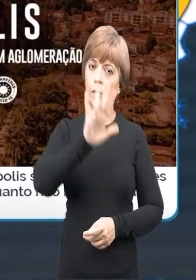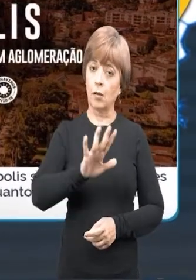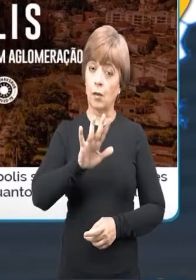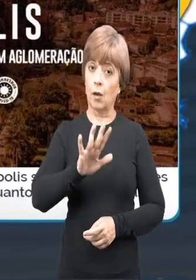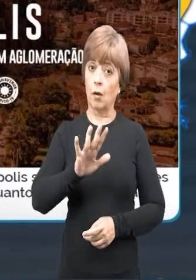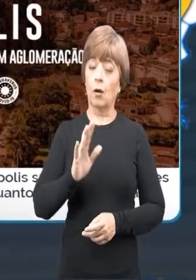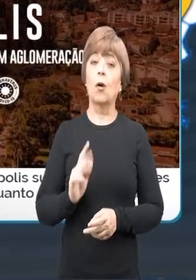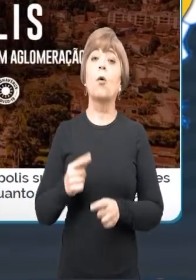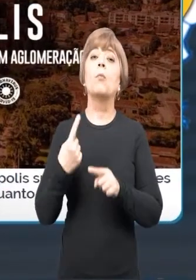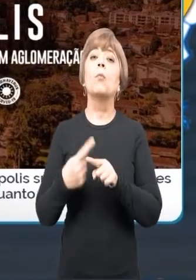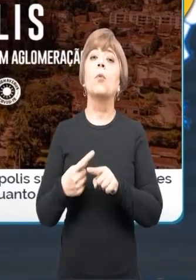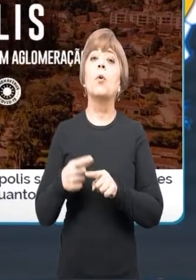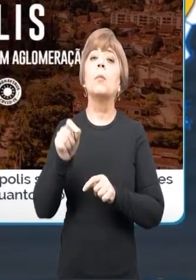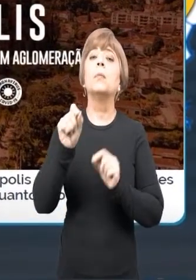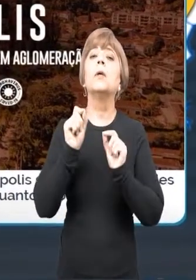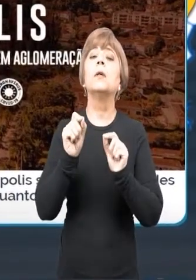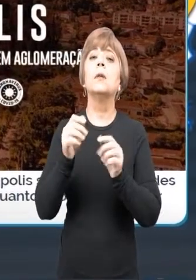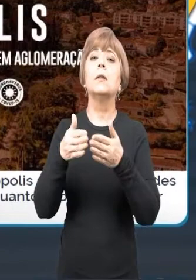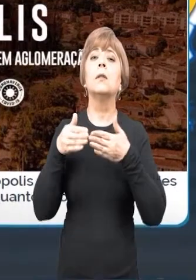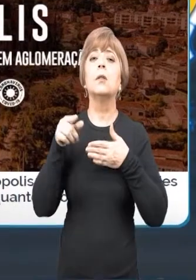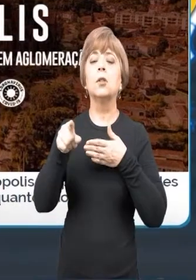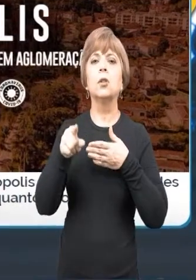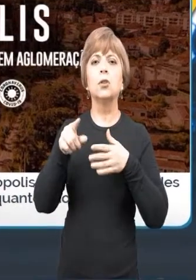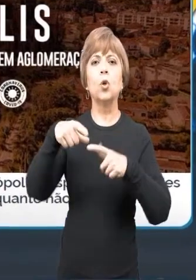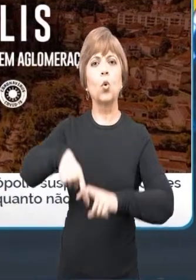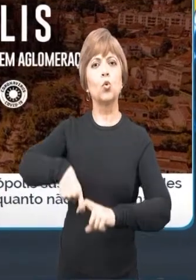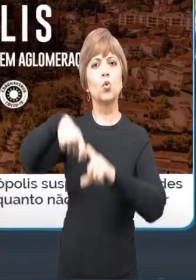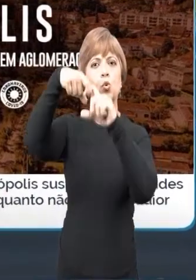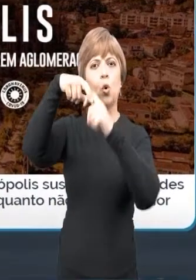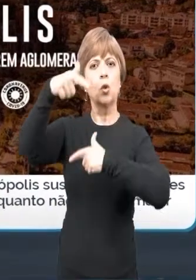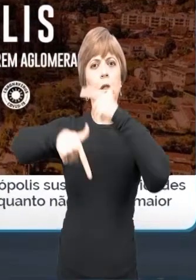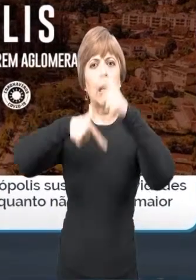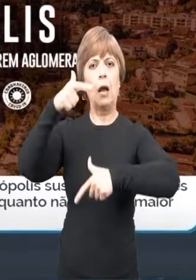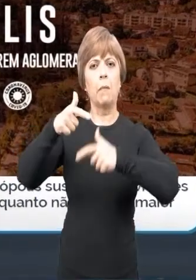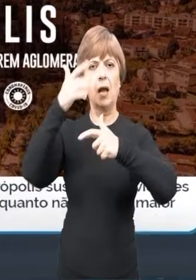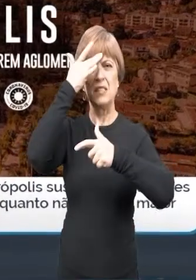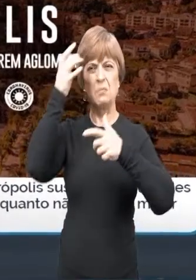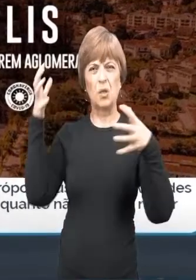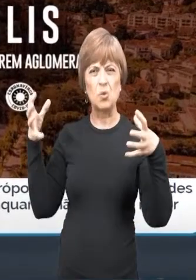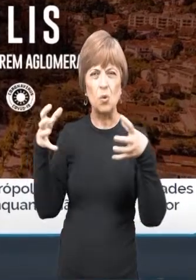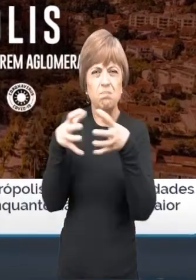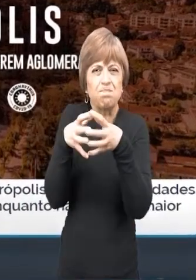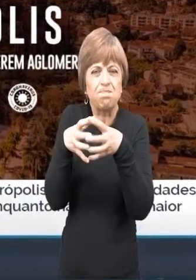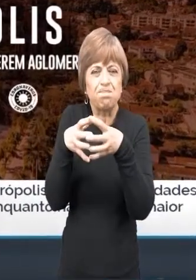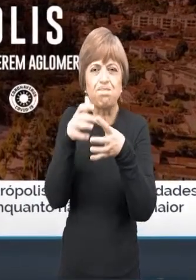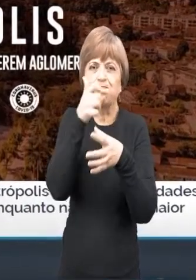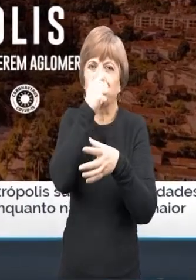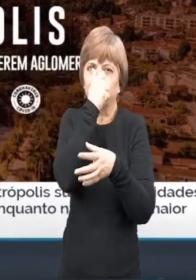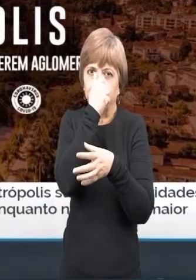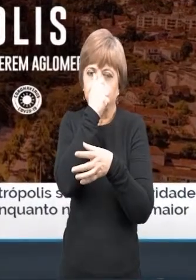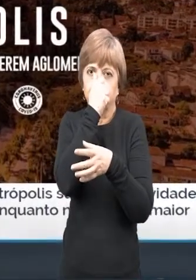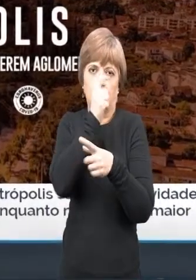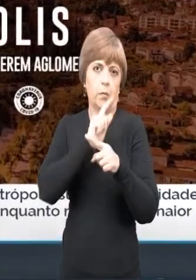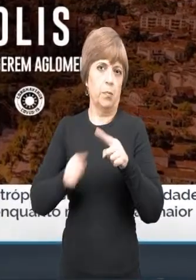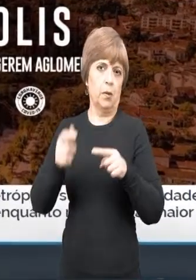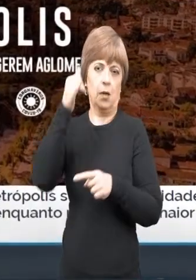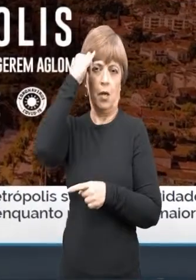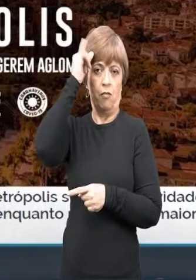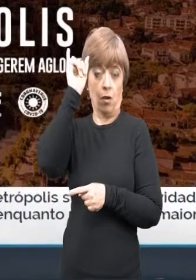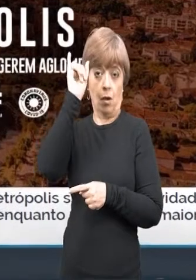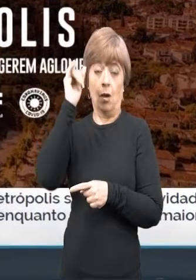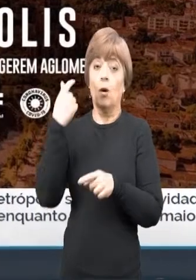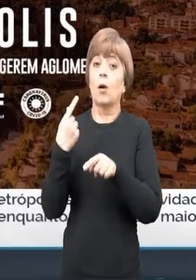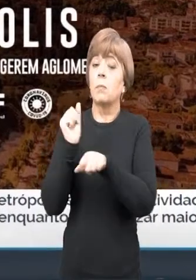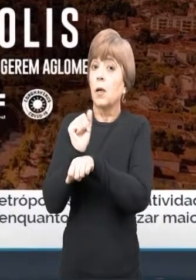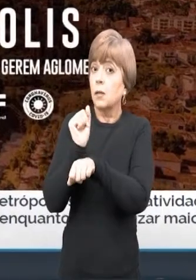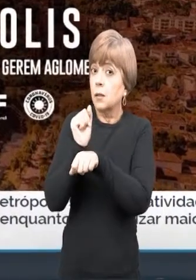pedindo a suspensão de todas as atividades que gerassem aglomeração de pessoas, até a ampla realização de testagem